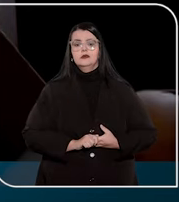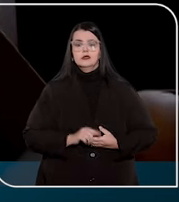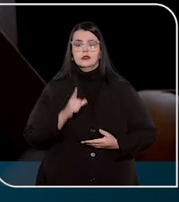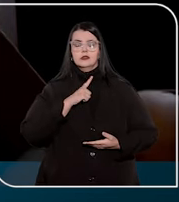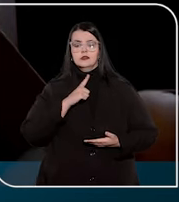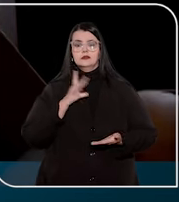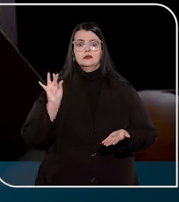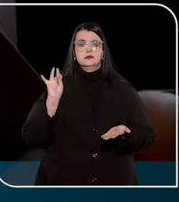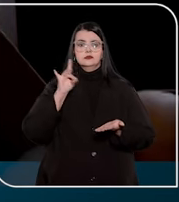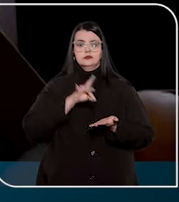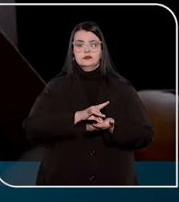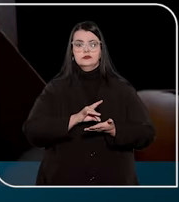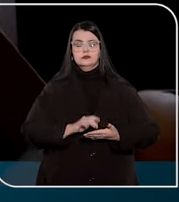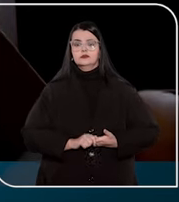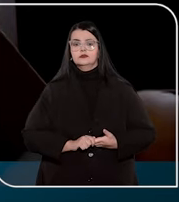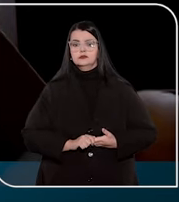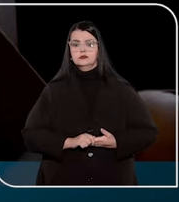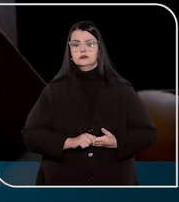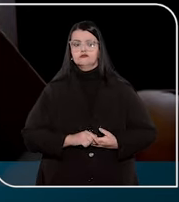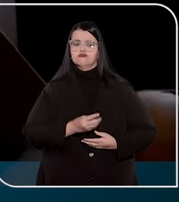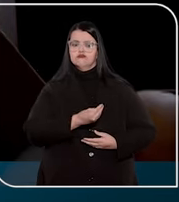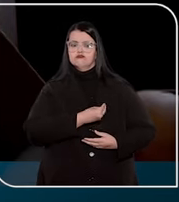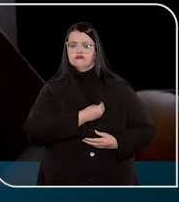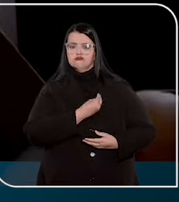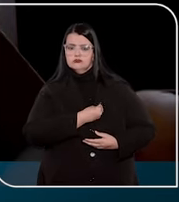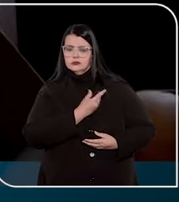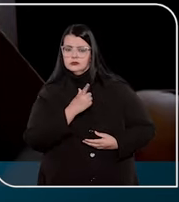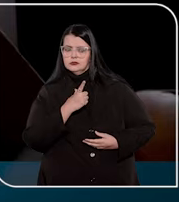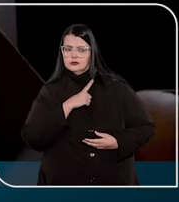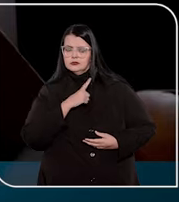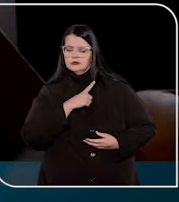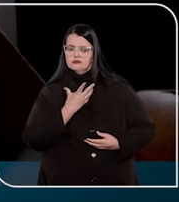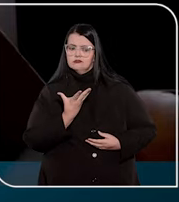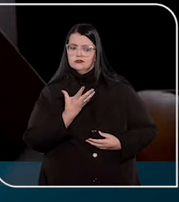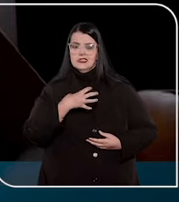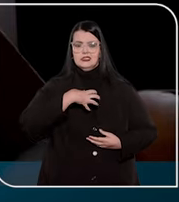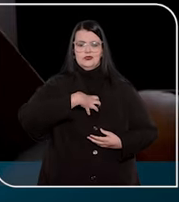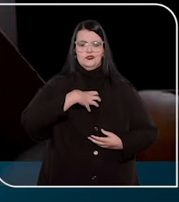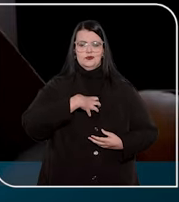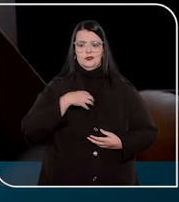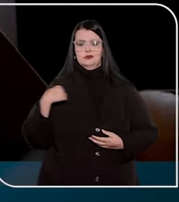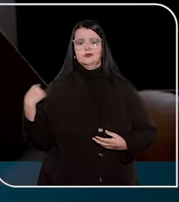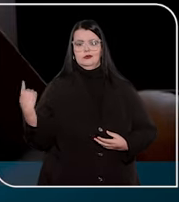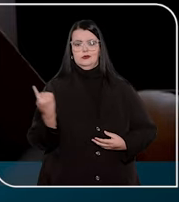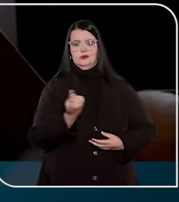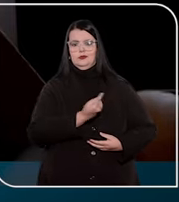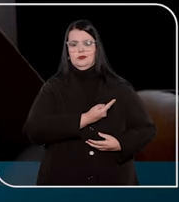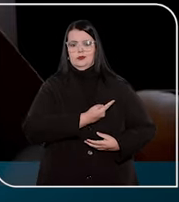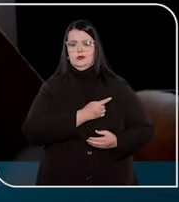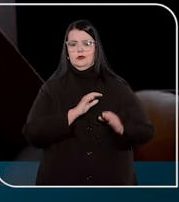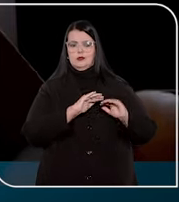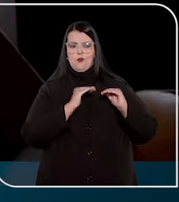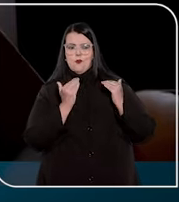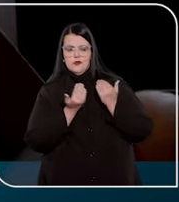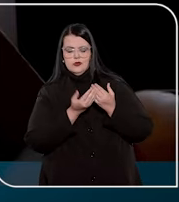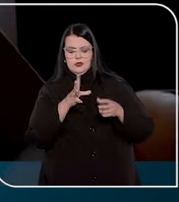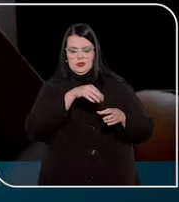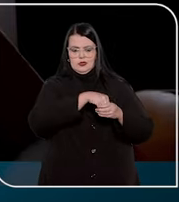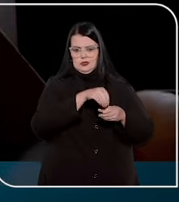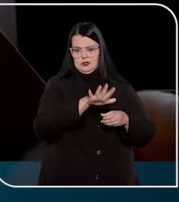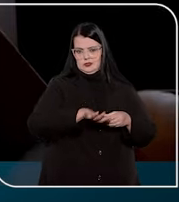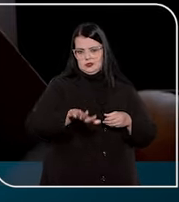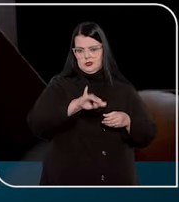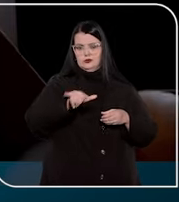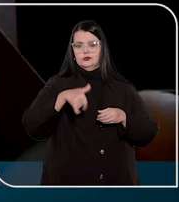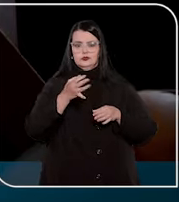realidade, existe, assim, um certo sentimento em muitos de nós na comunidade jurídica de